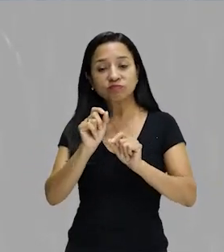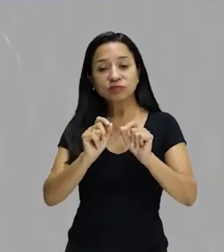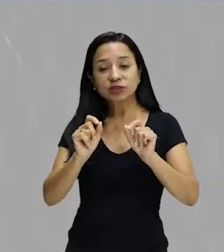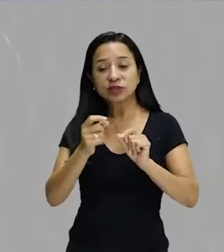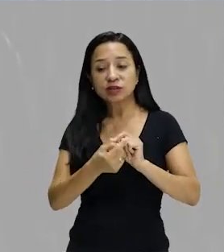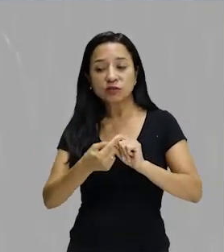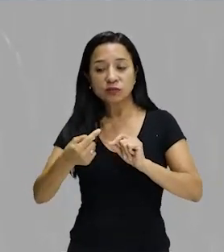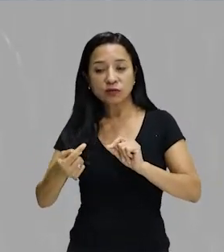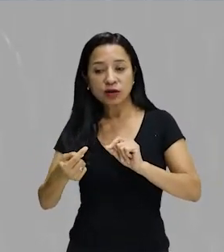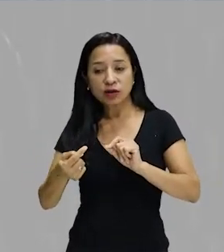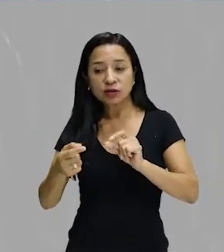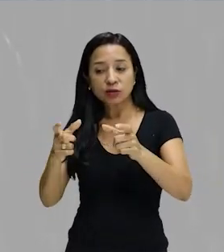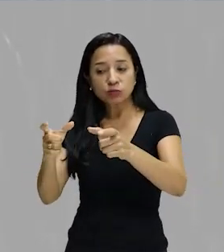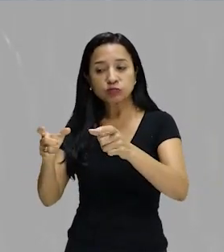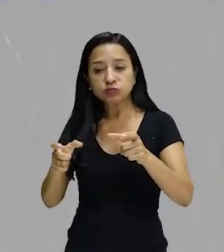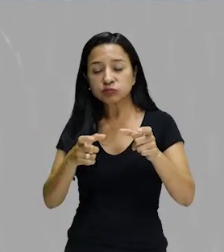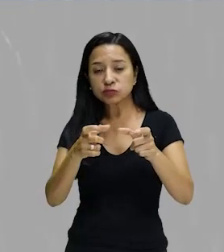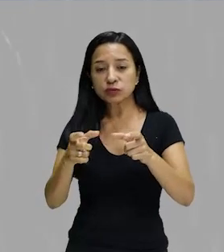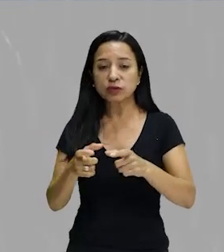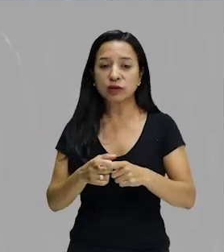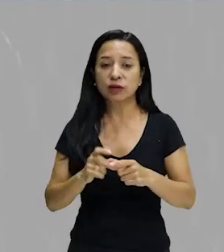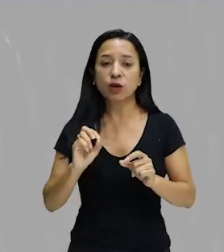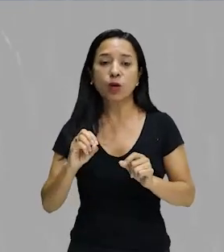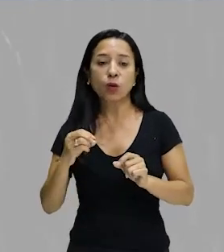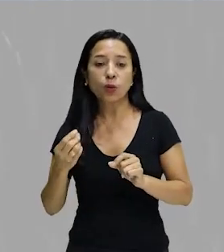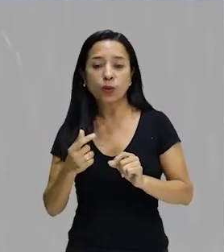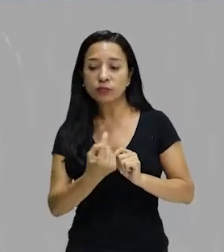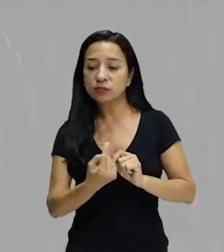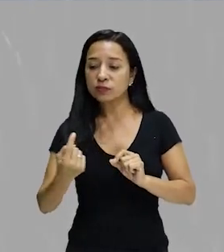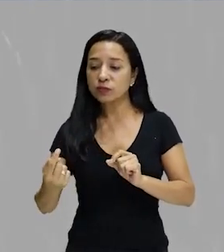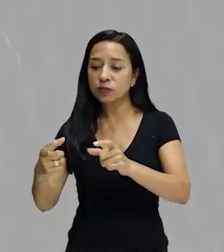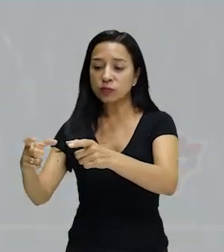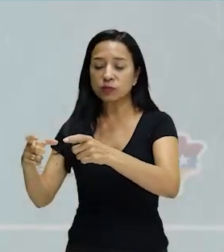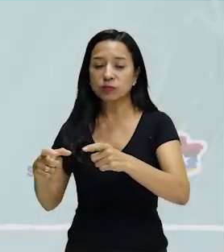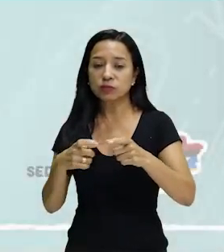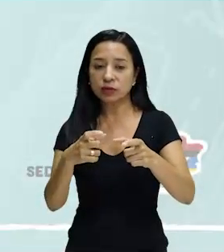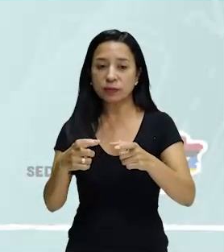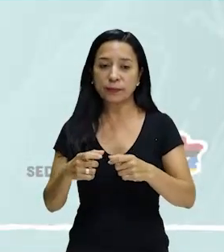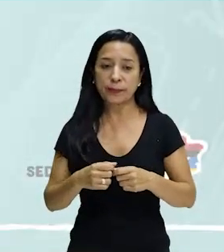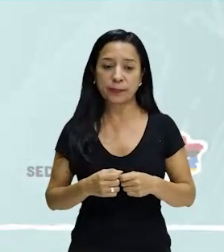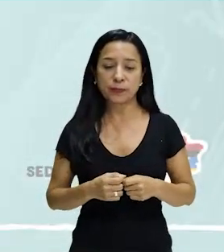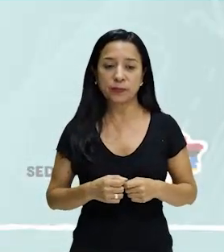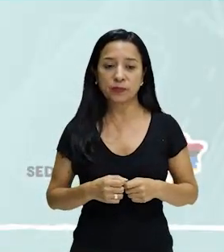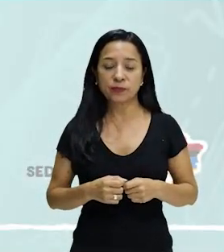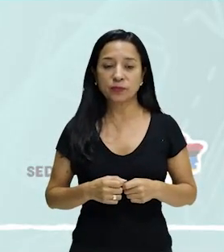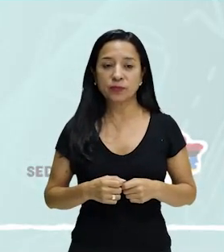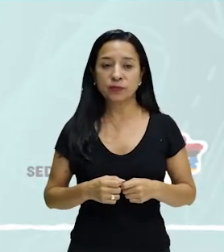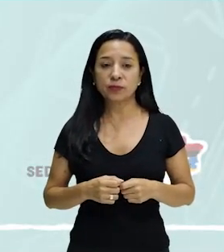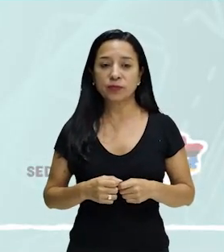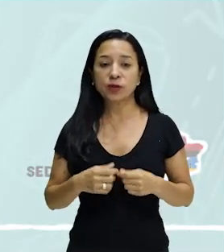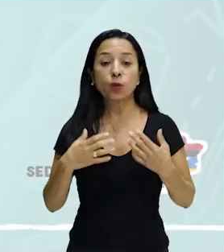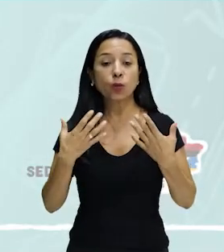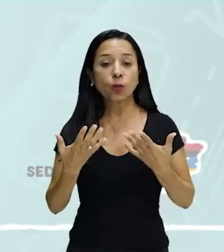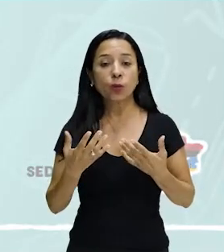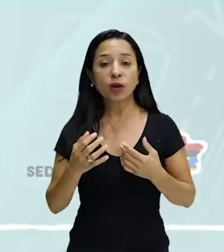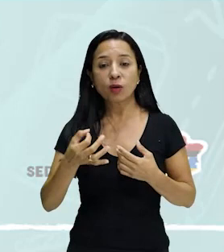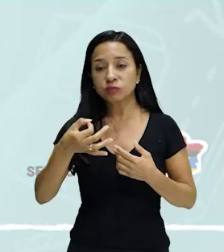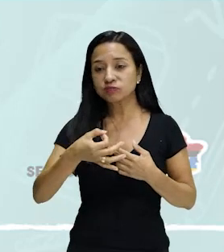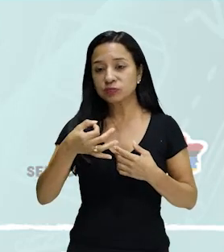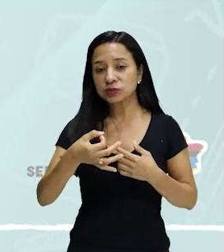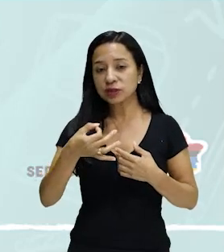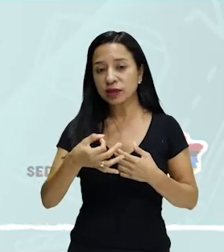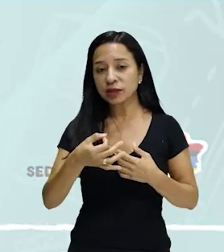ou quem vai, vai a algum lugar, ou foi a algum lugar. Então, gente, quem como ficaria aqui? Fui